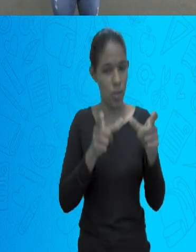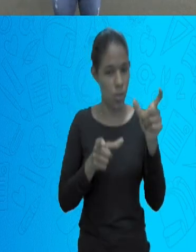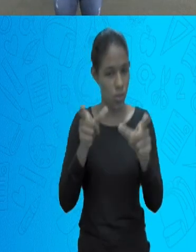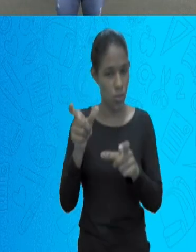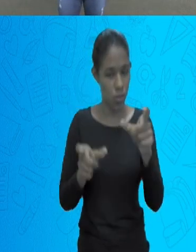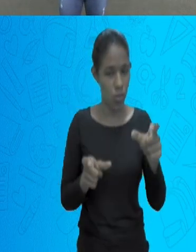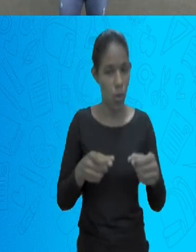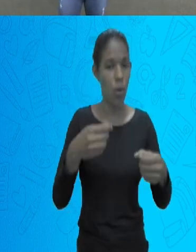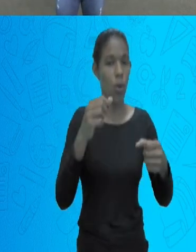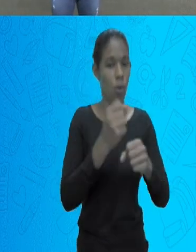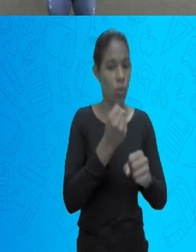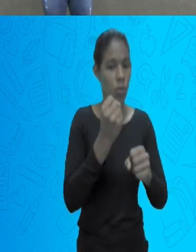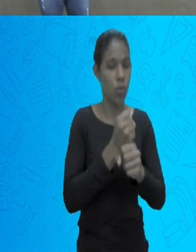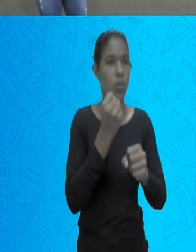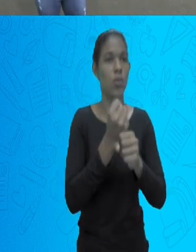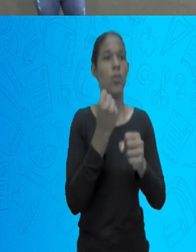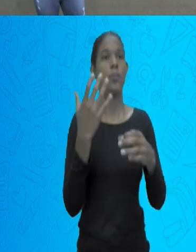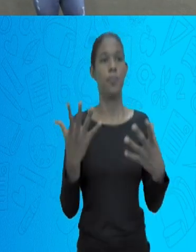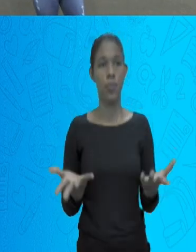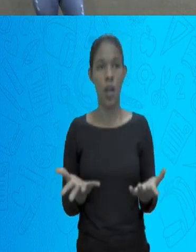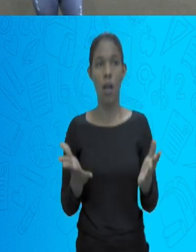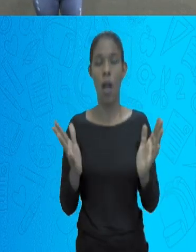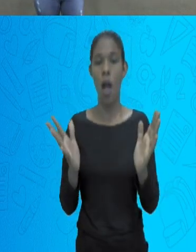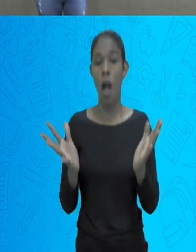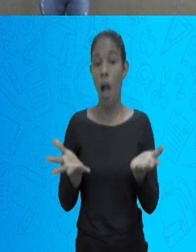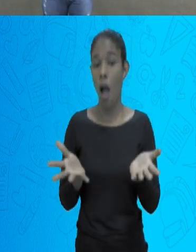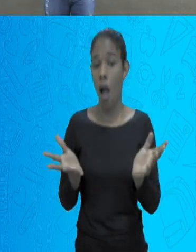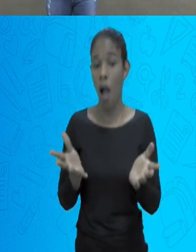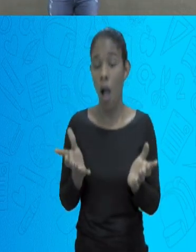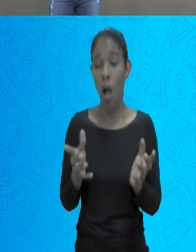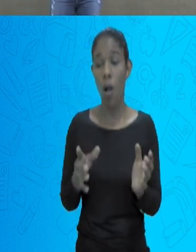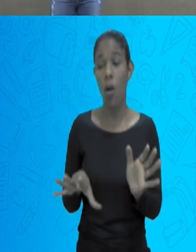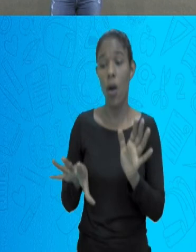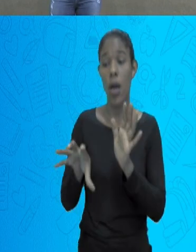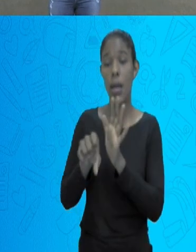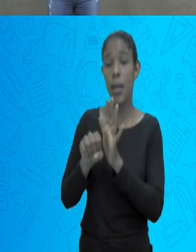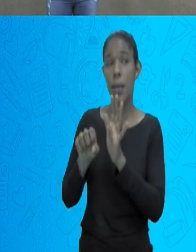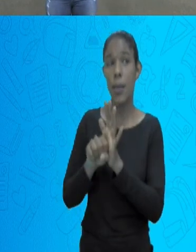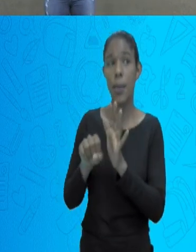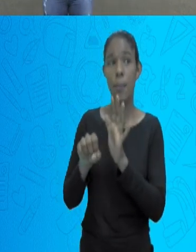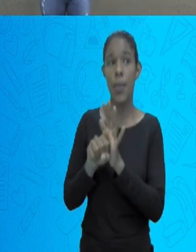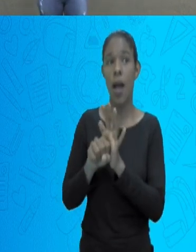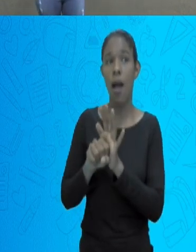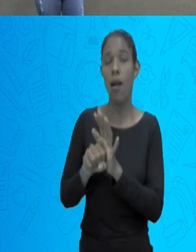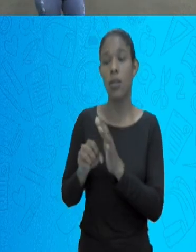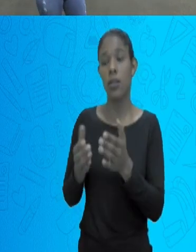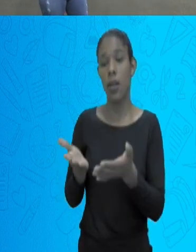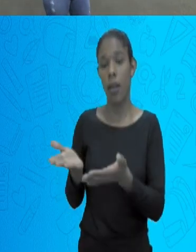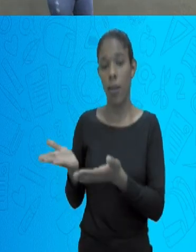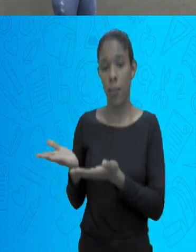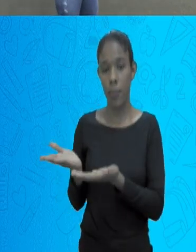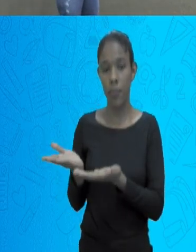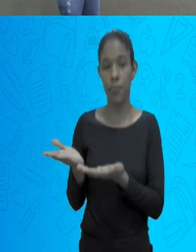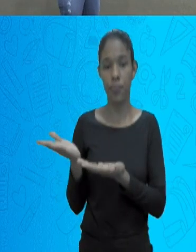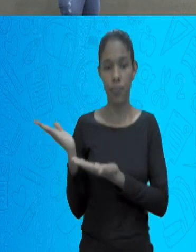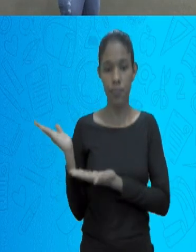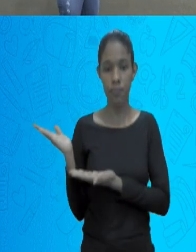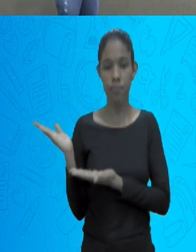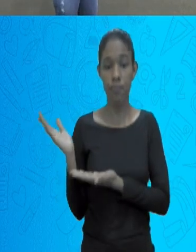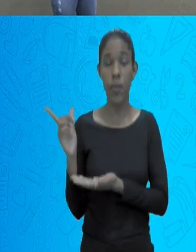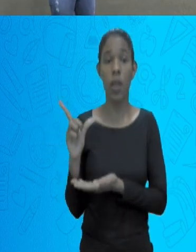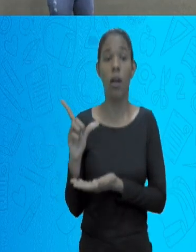uma geleira. A geleira é onde tem muito gelo que ficam nos polos. Isso é uma